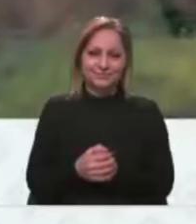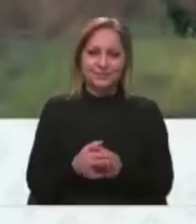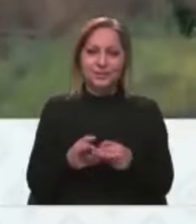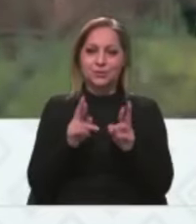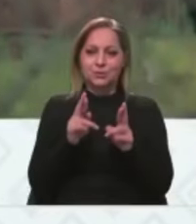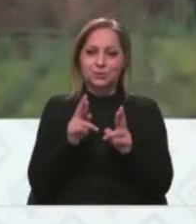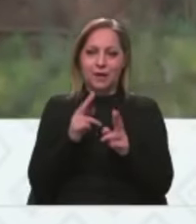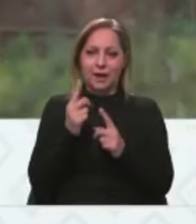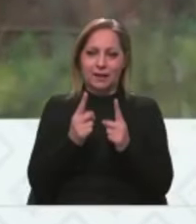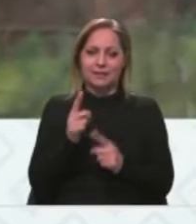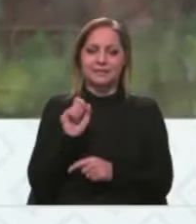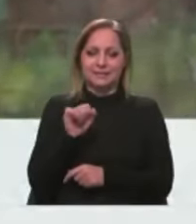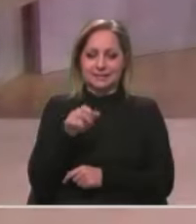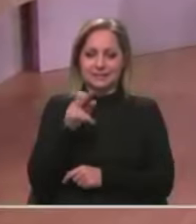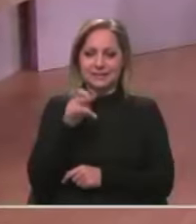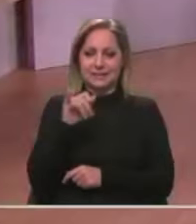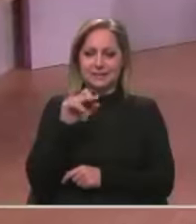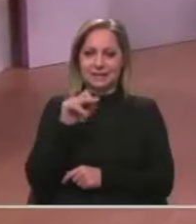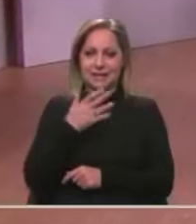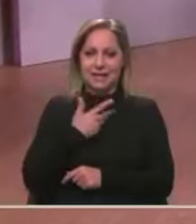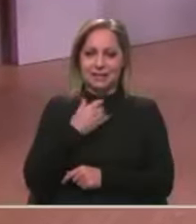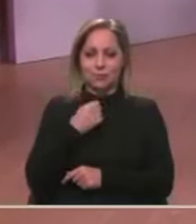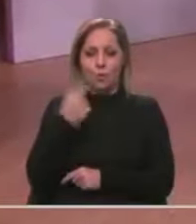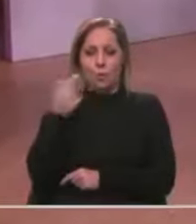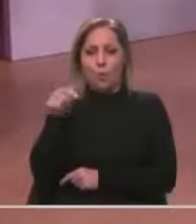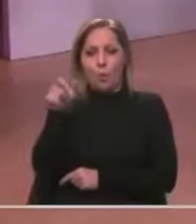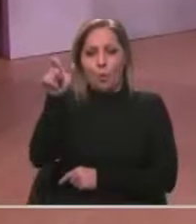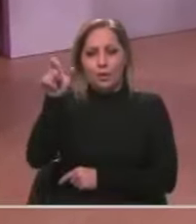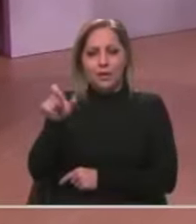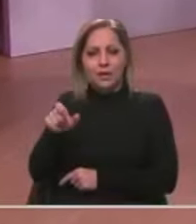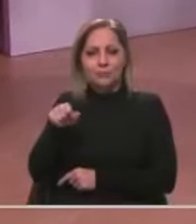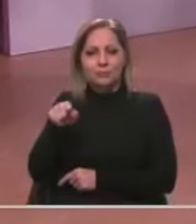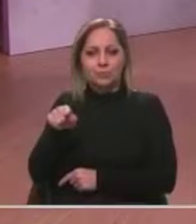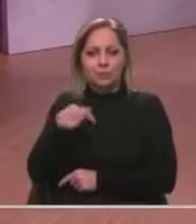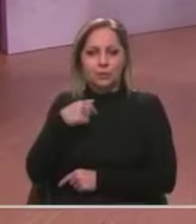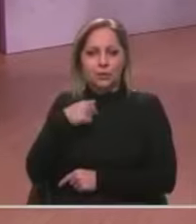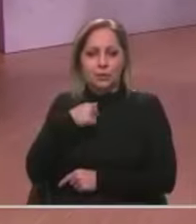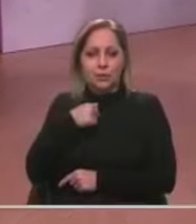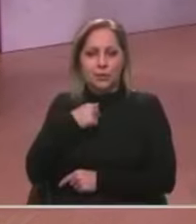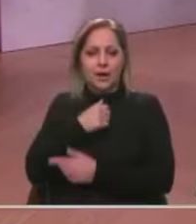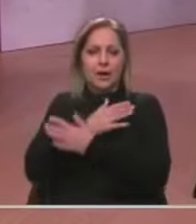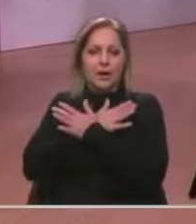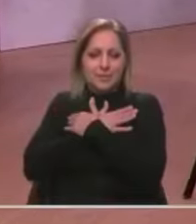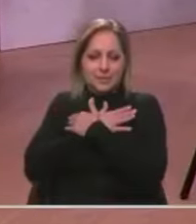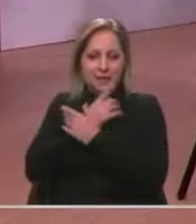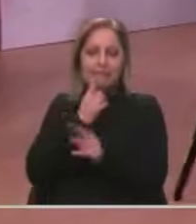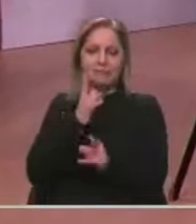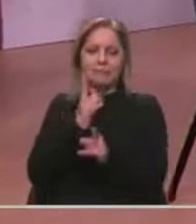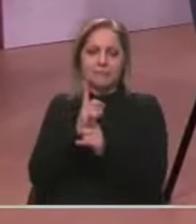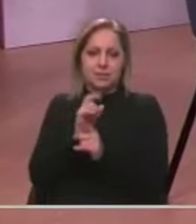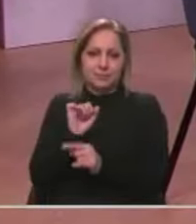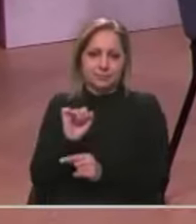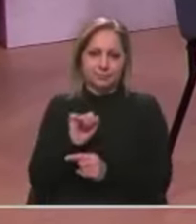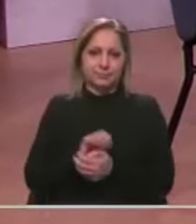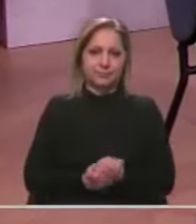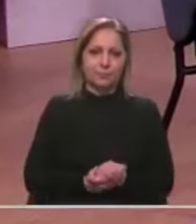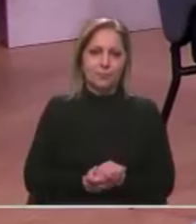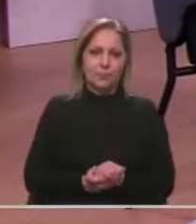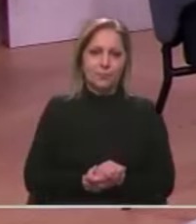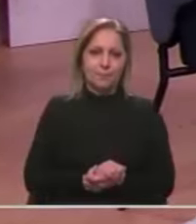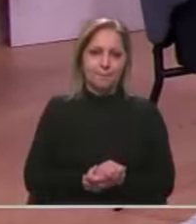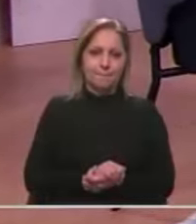alguém? O Ricardo é a única pessoa com quem eu ganhei muita amizade mesmo.